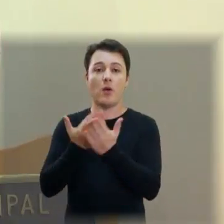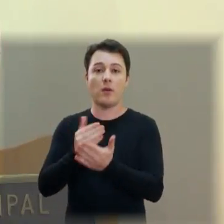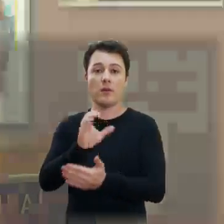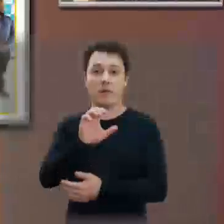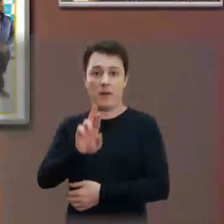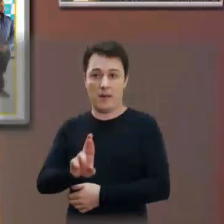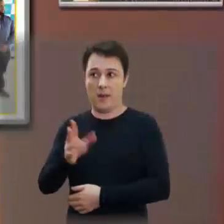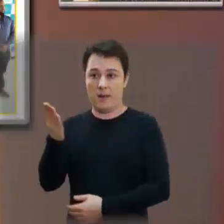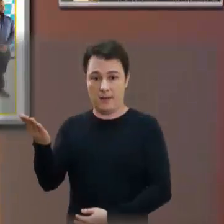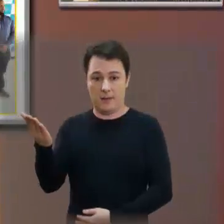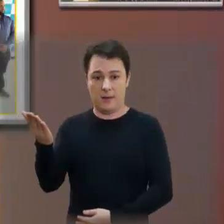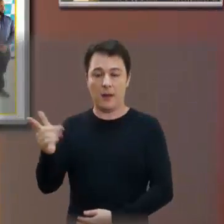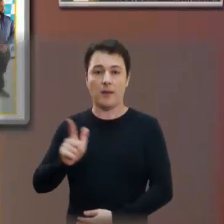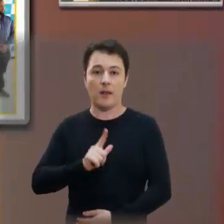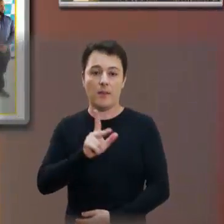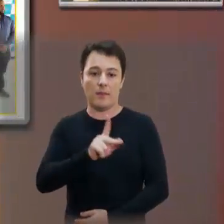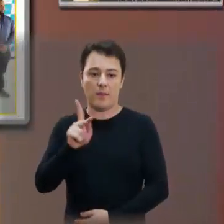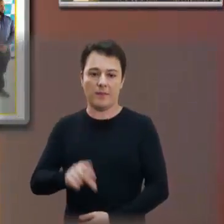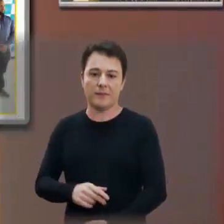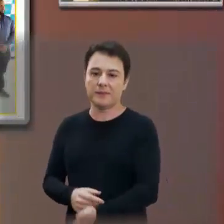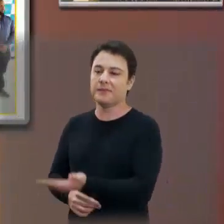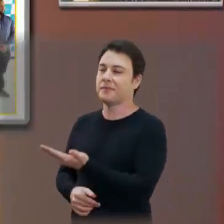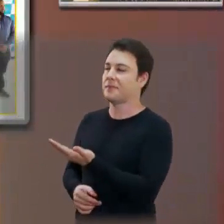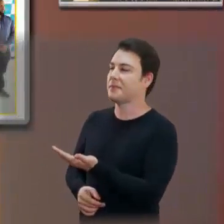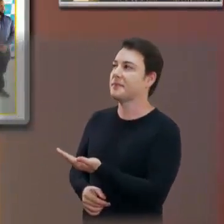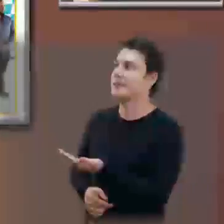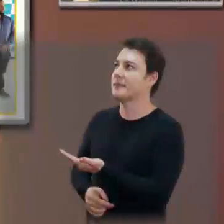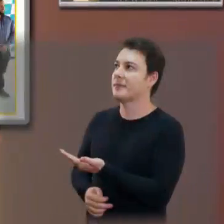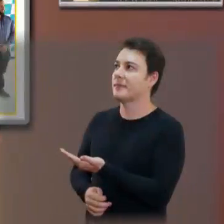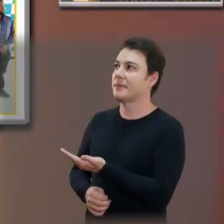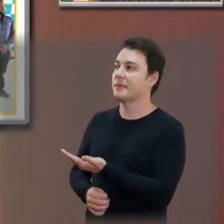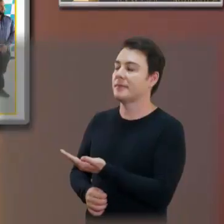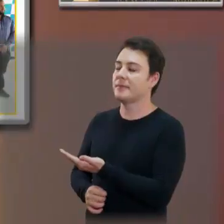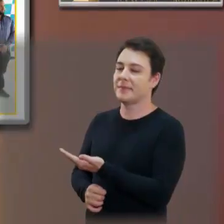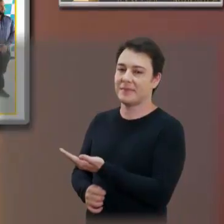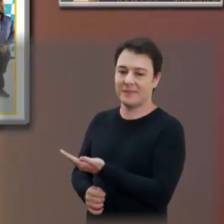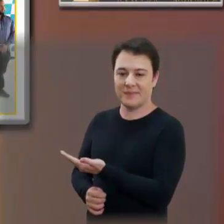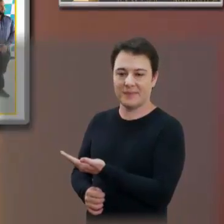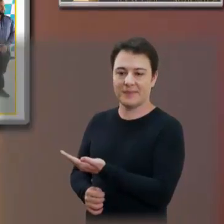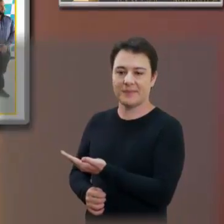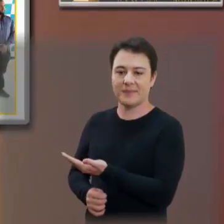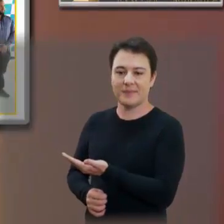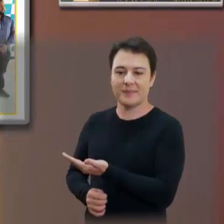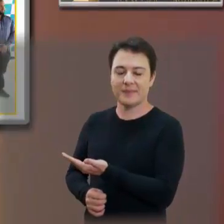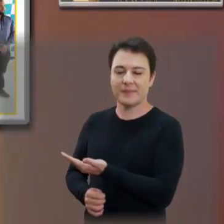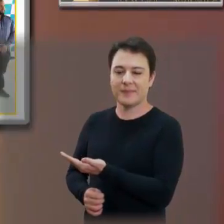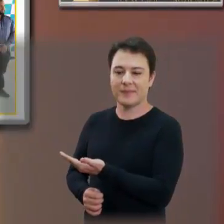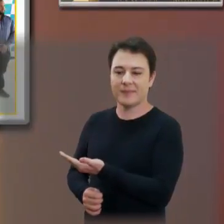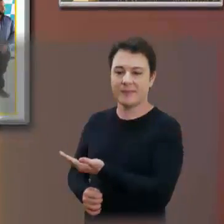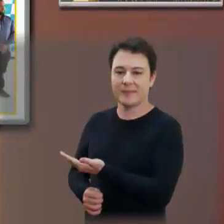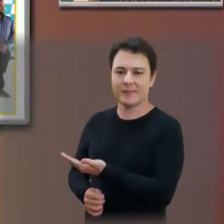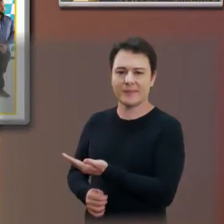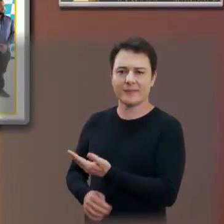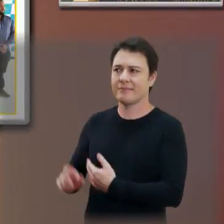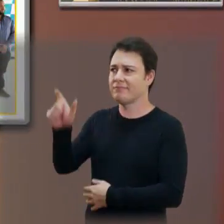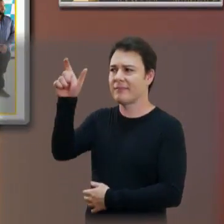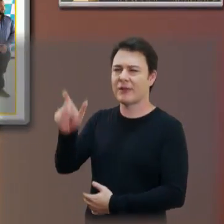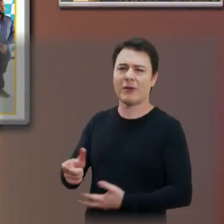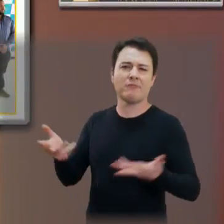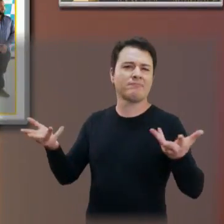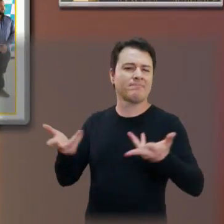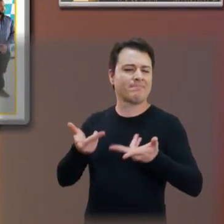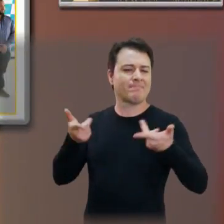Reeducação e Recreação, professora Lourdes Aparecida Carvalho Prado, uma pessoa fora de série,